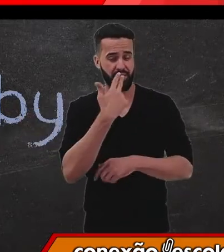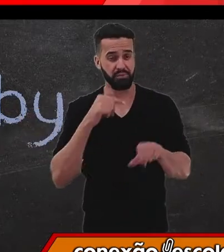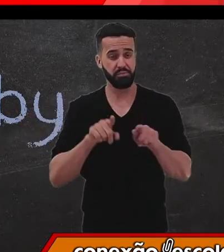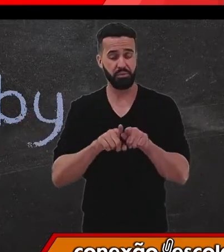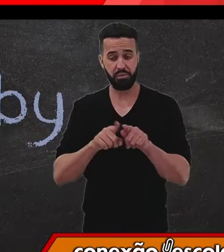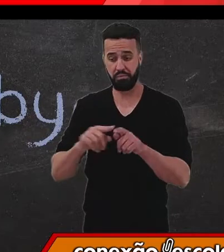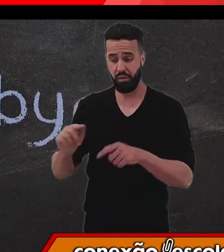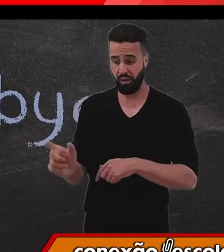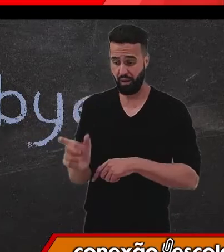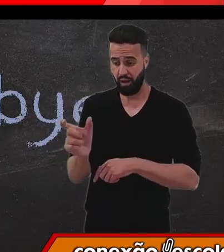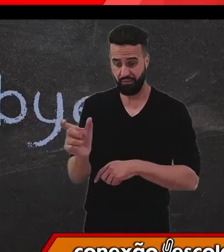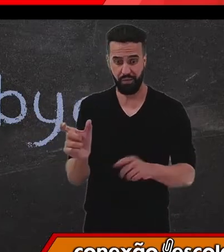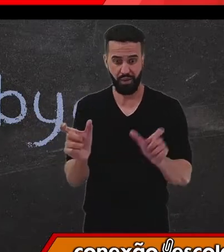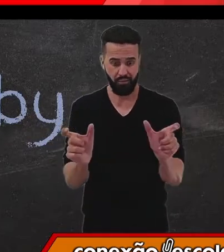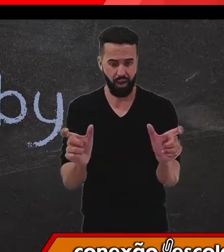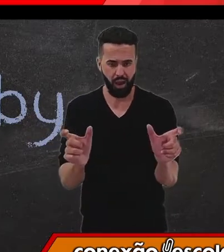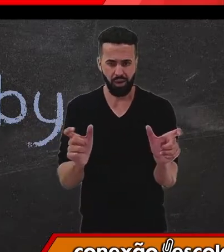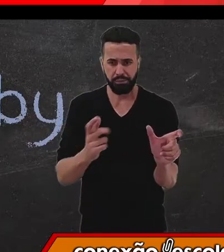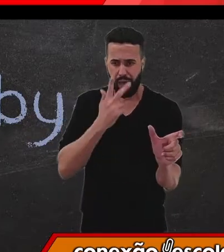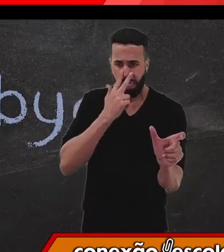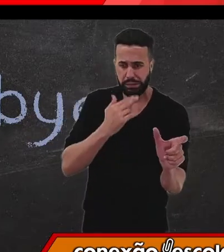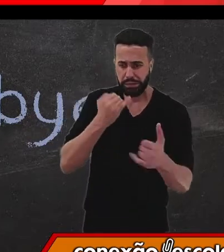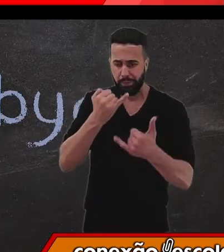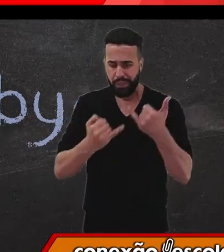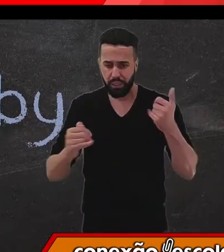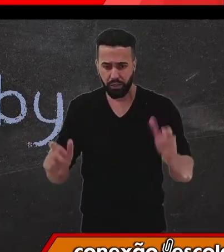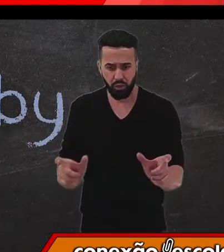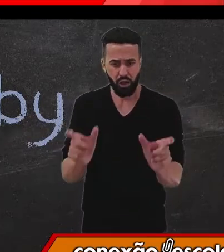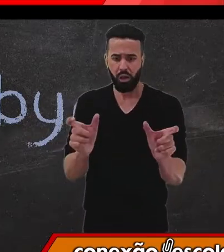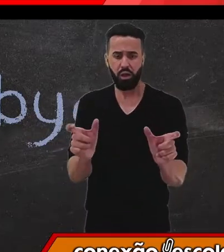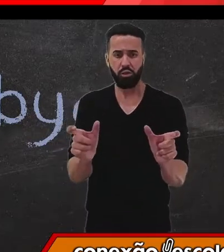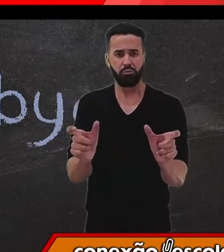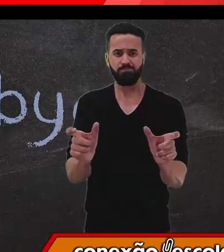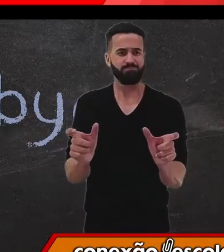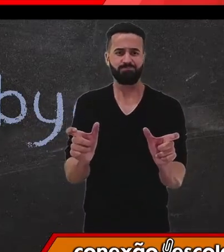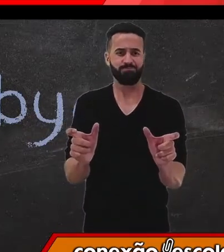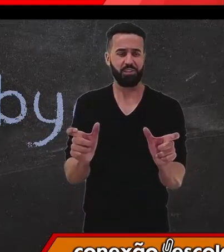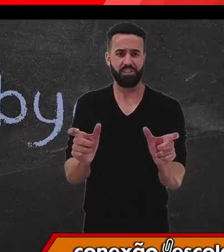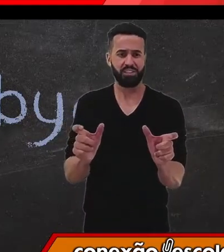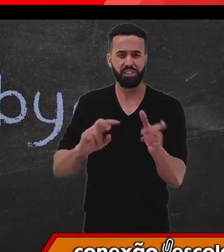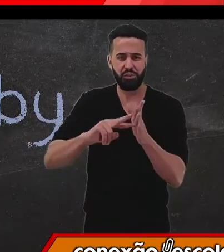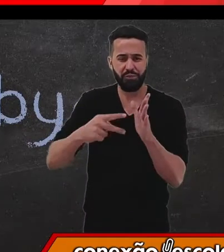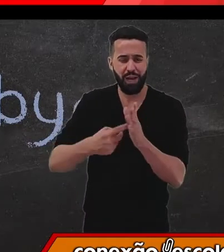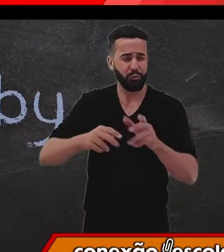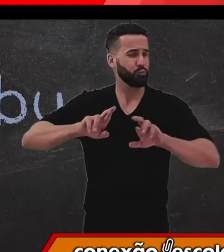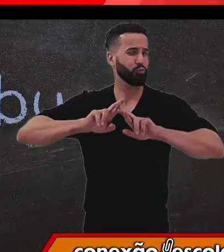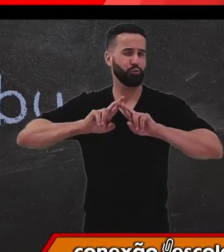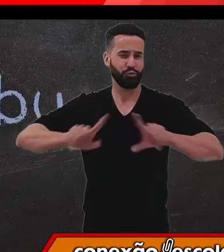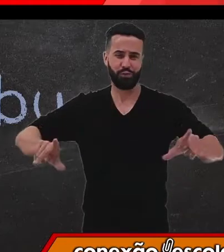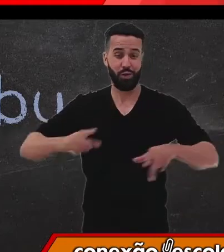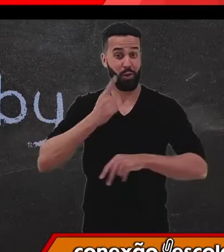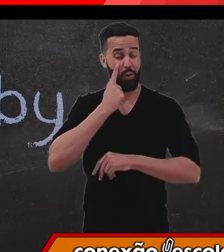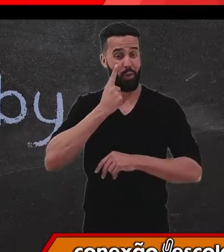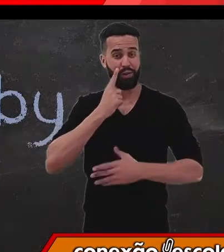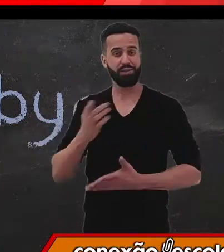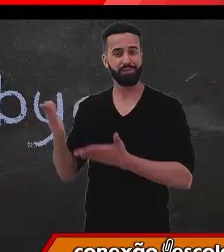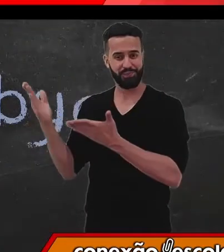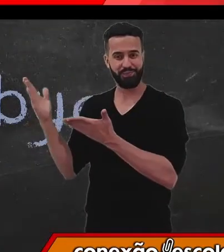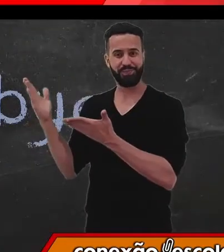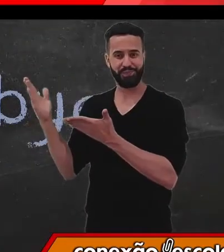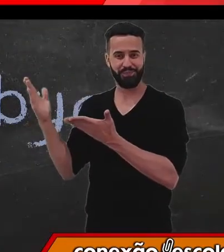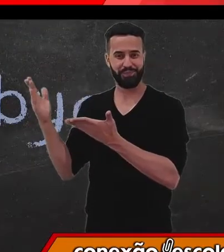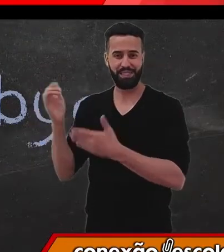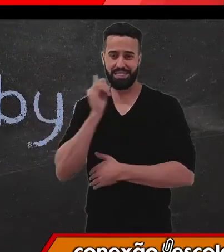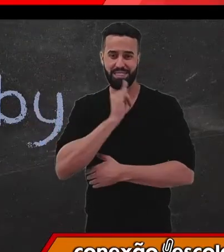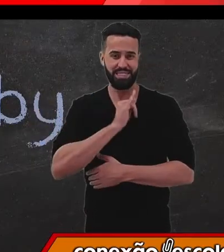parecem significar algo, mas na real é outra tradução. E eu separei também alguns exemplos.